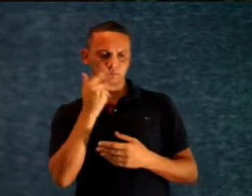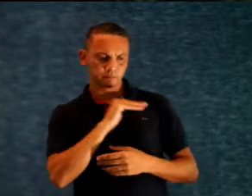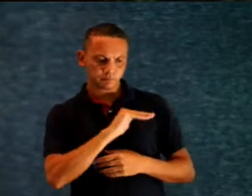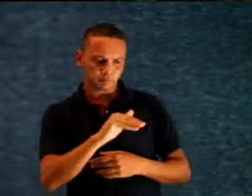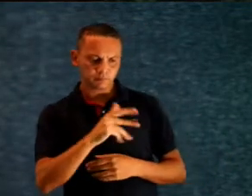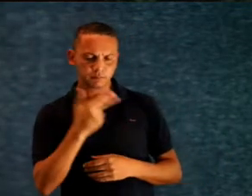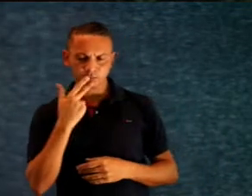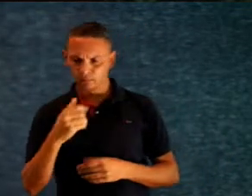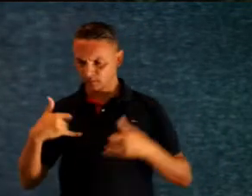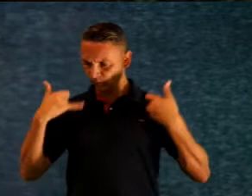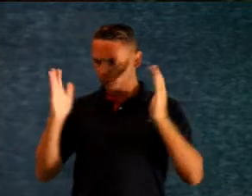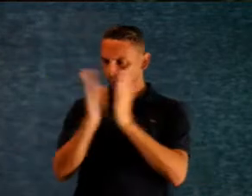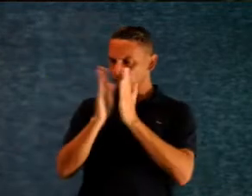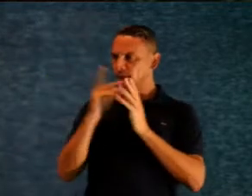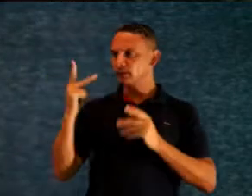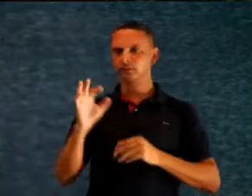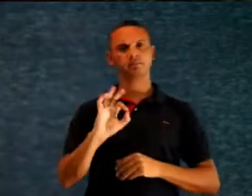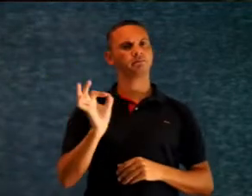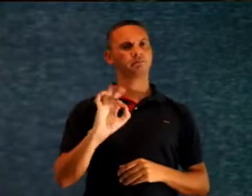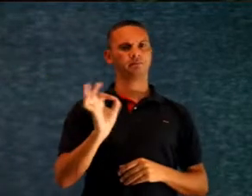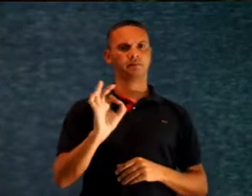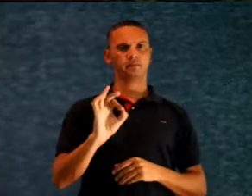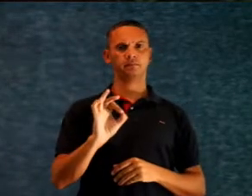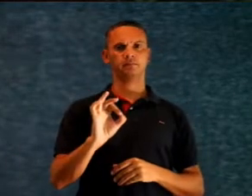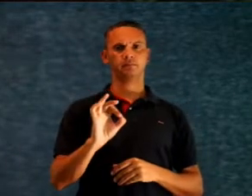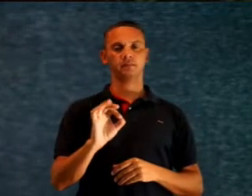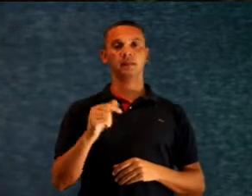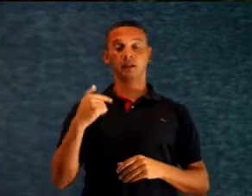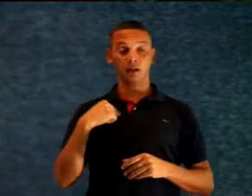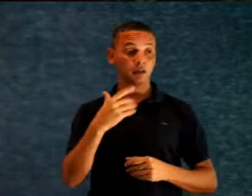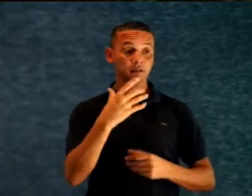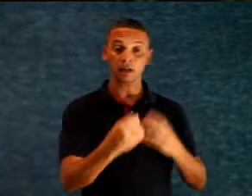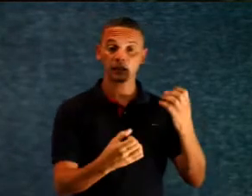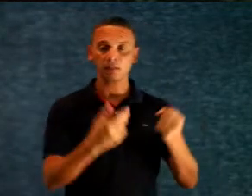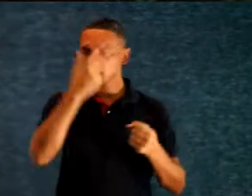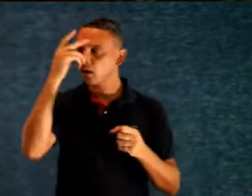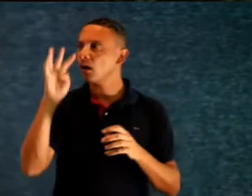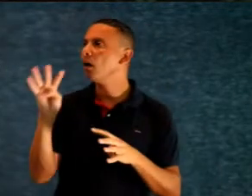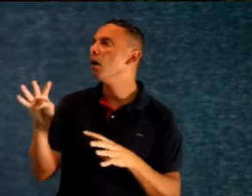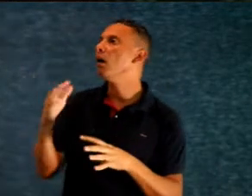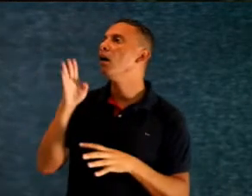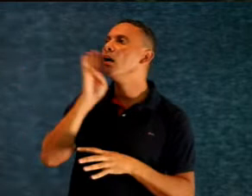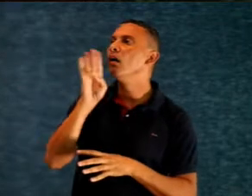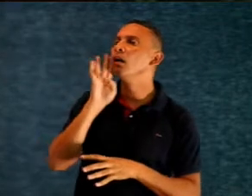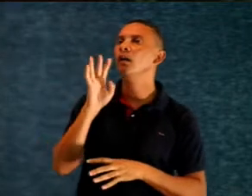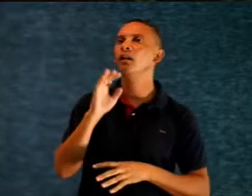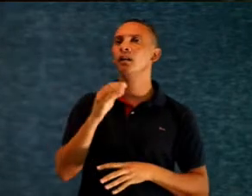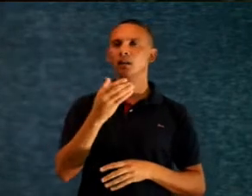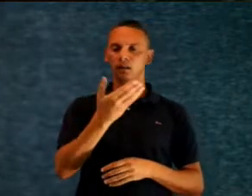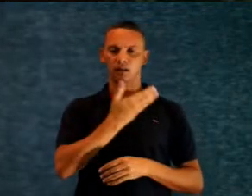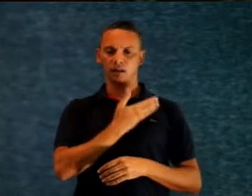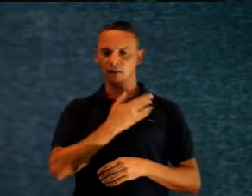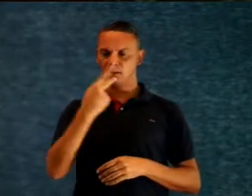era meu aniversário. A partir daí, fui aceita por todos, mas fiquei pensando, os garotos cariocas